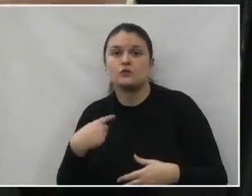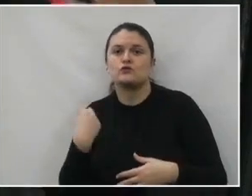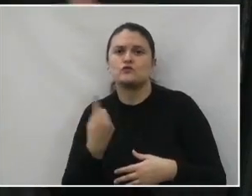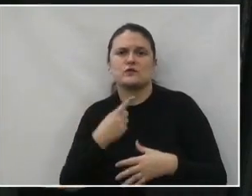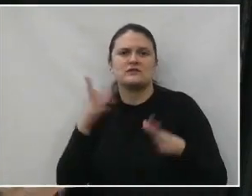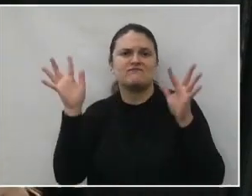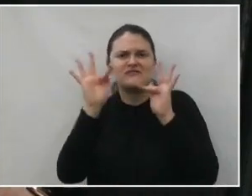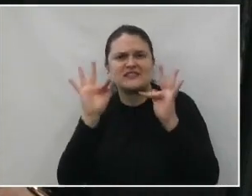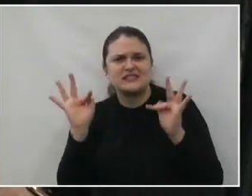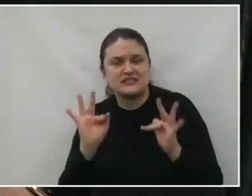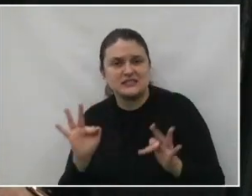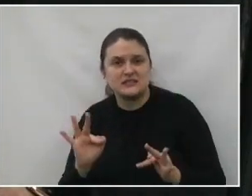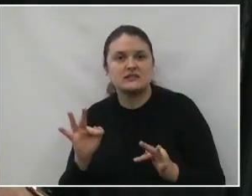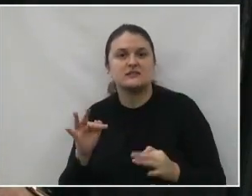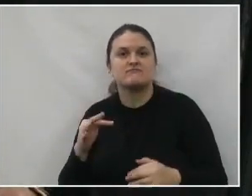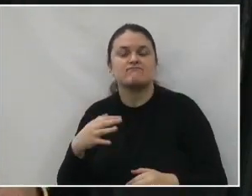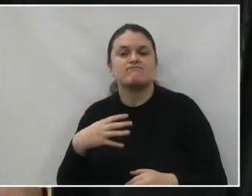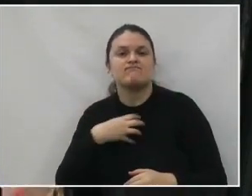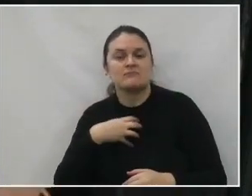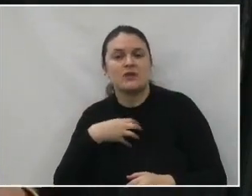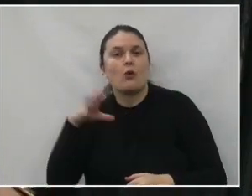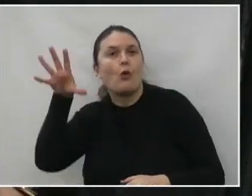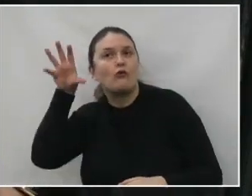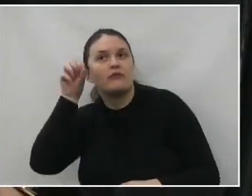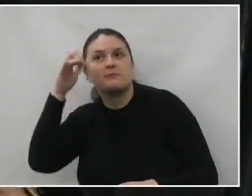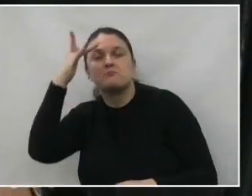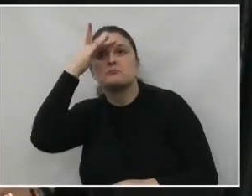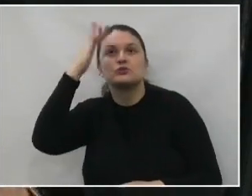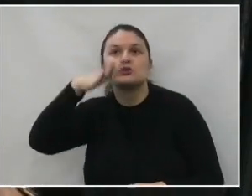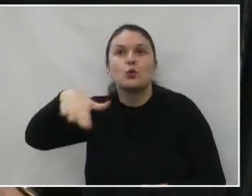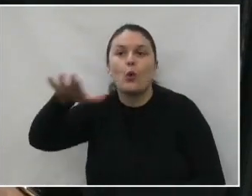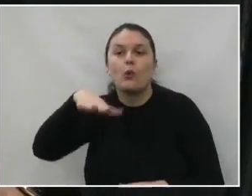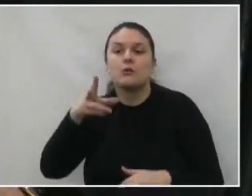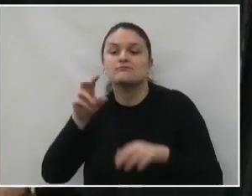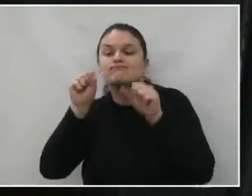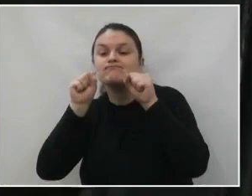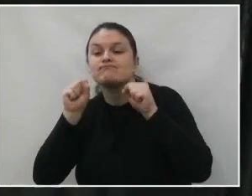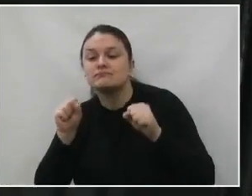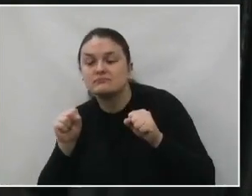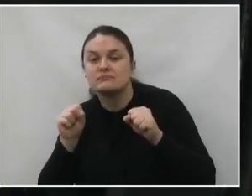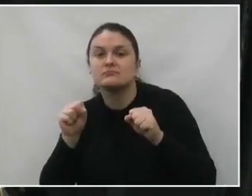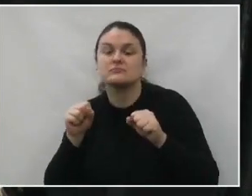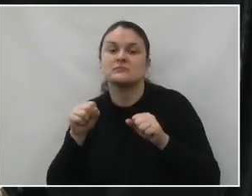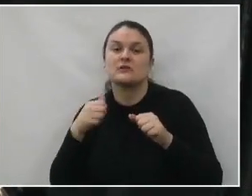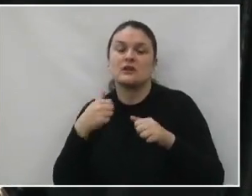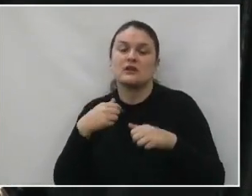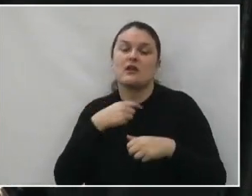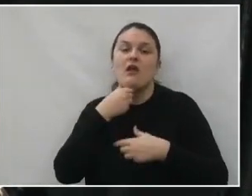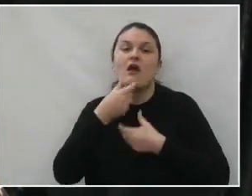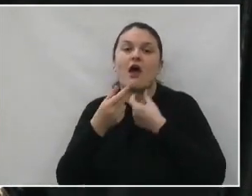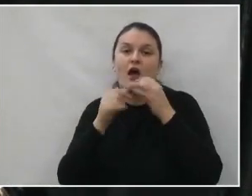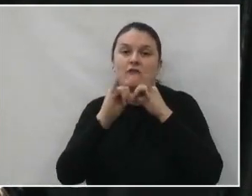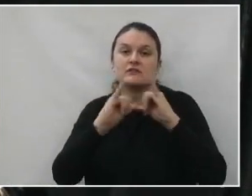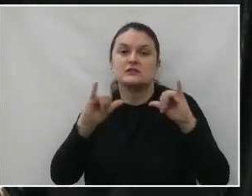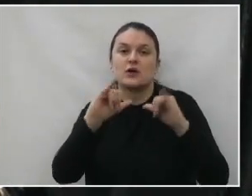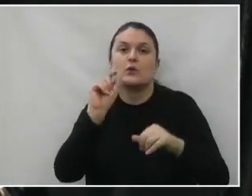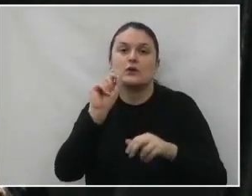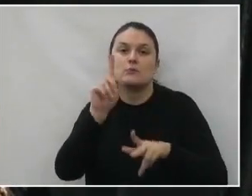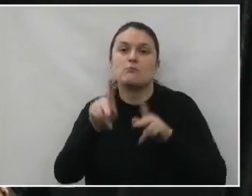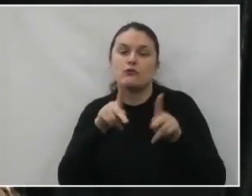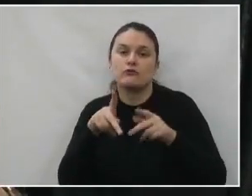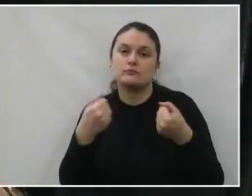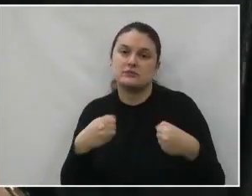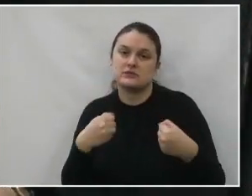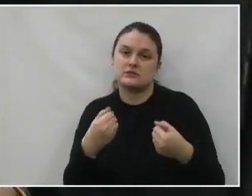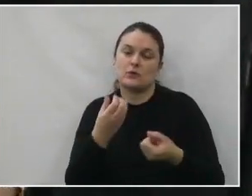sempre podendo ouvir as pessoas, acompanhar e ser porta-voz da necessidade do povo. Então, era isso